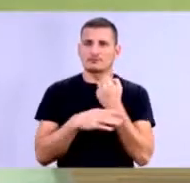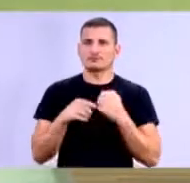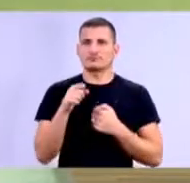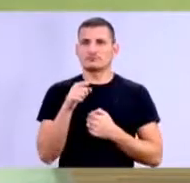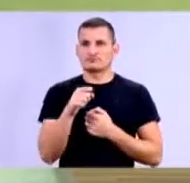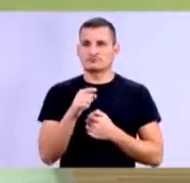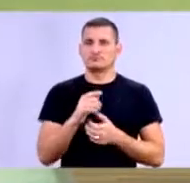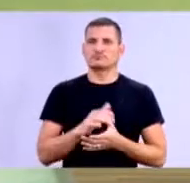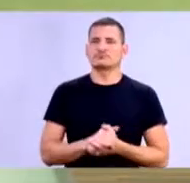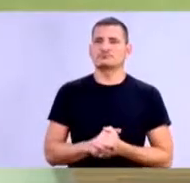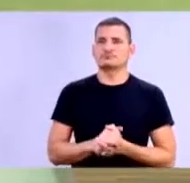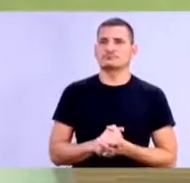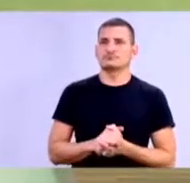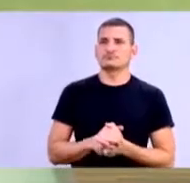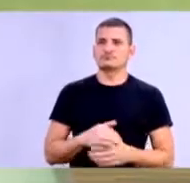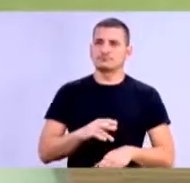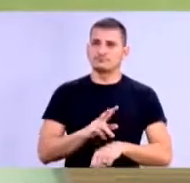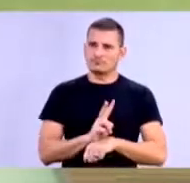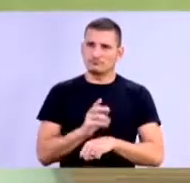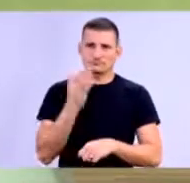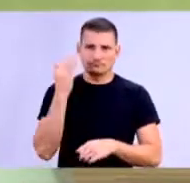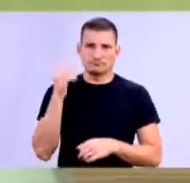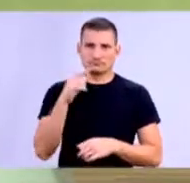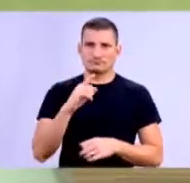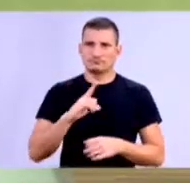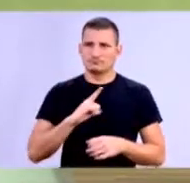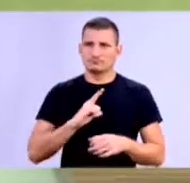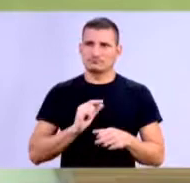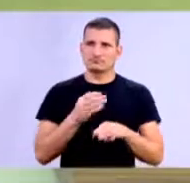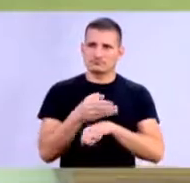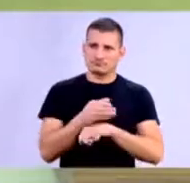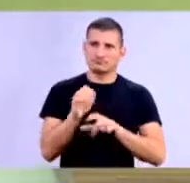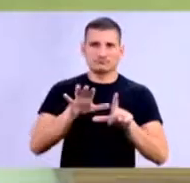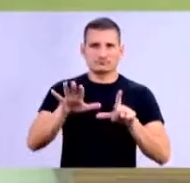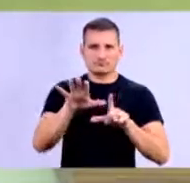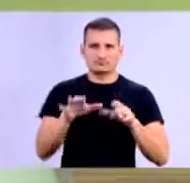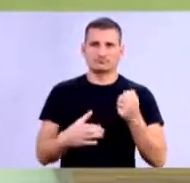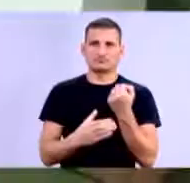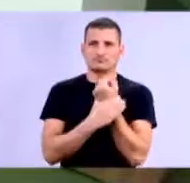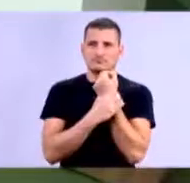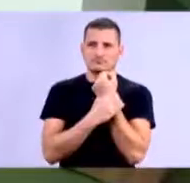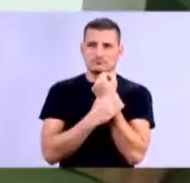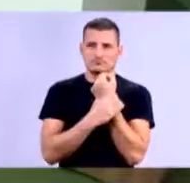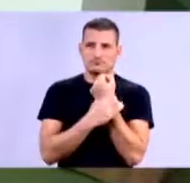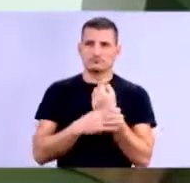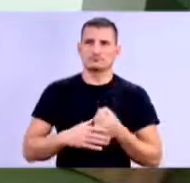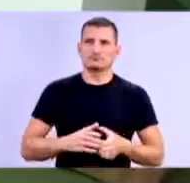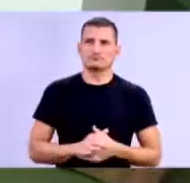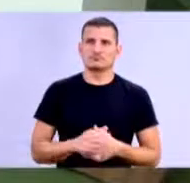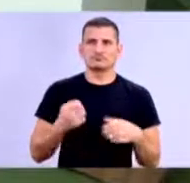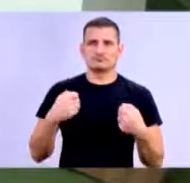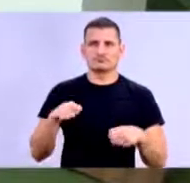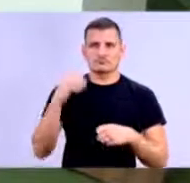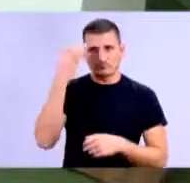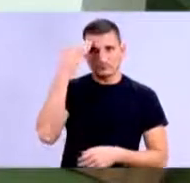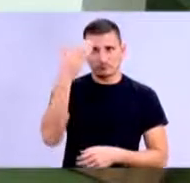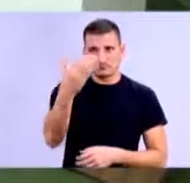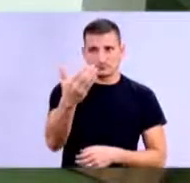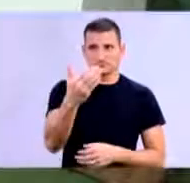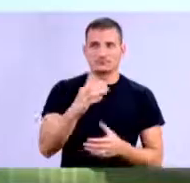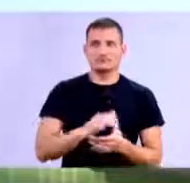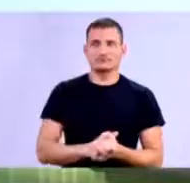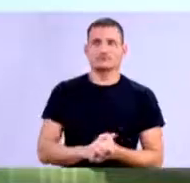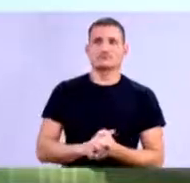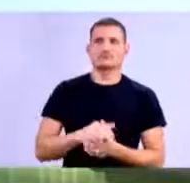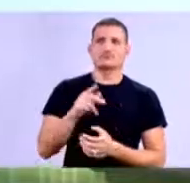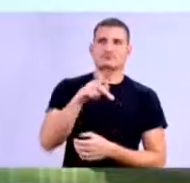a privacidade e saber que você tem acesso a um ambiente seguro. Isso, precisamos agradecer a atenção do professor